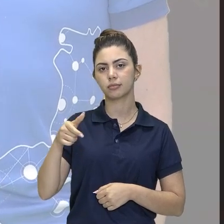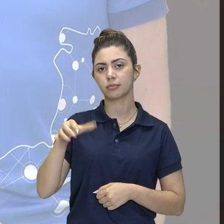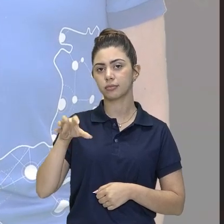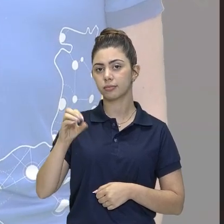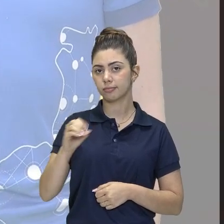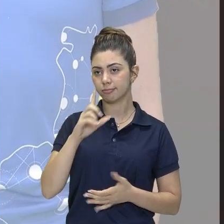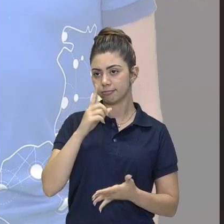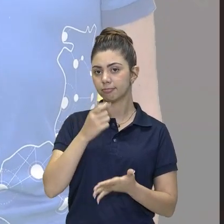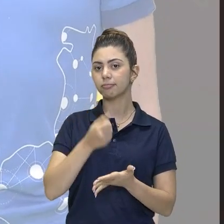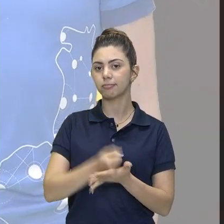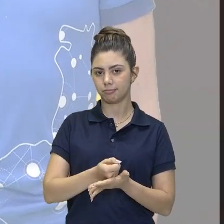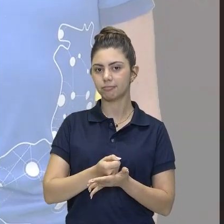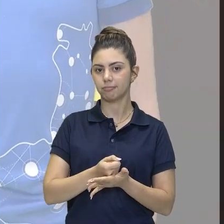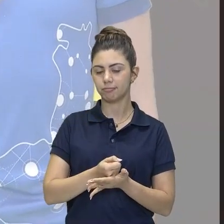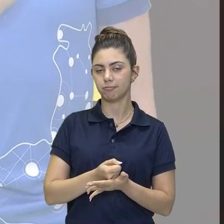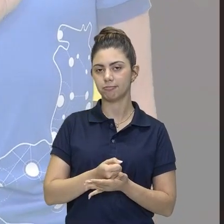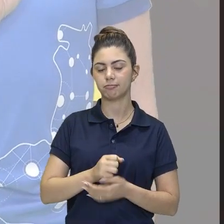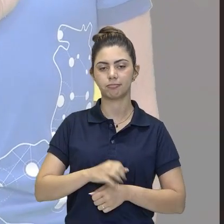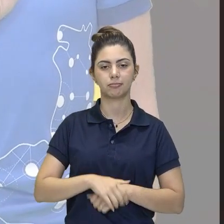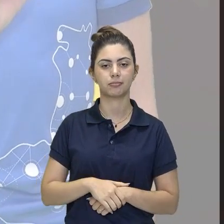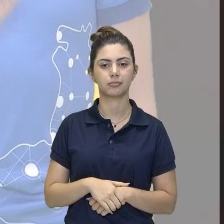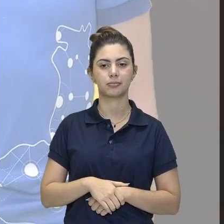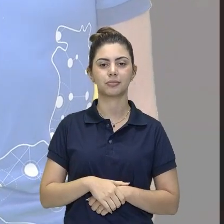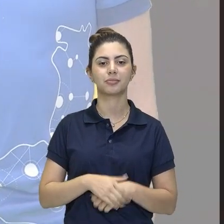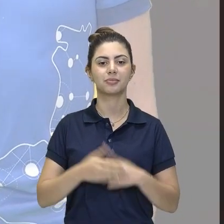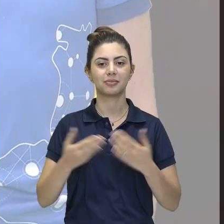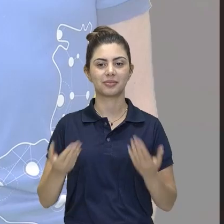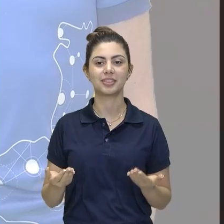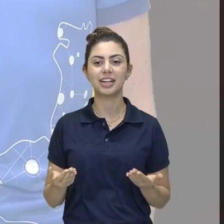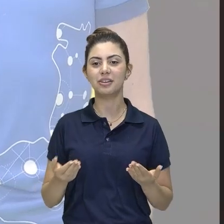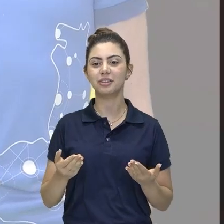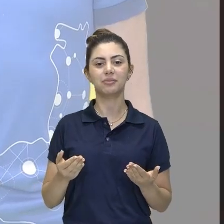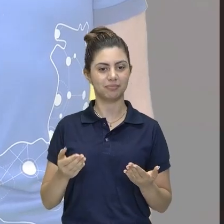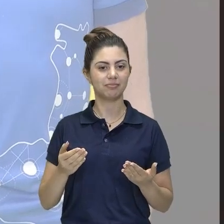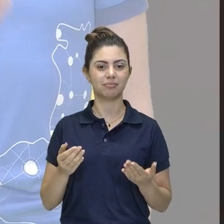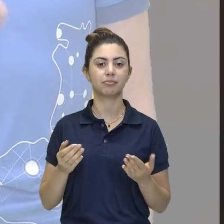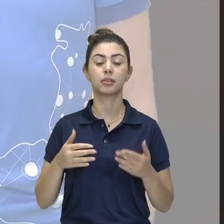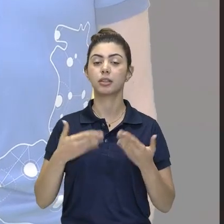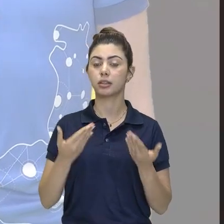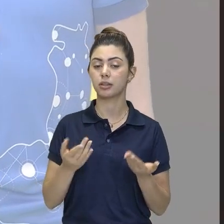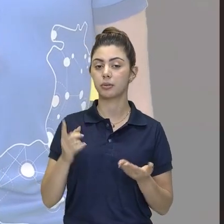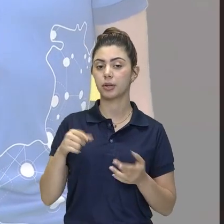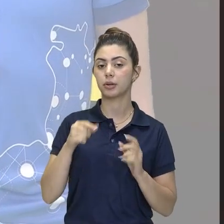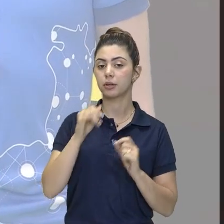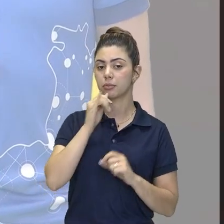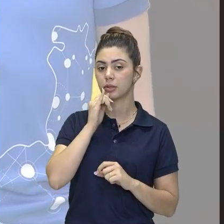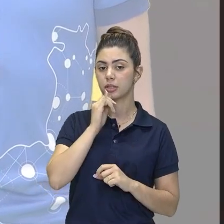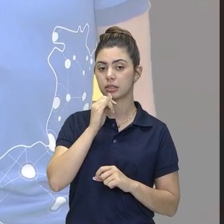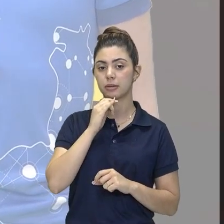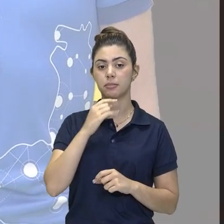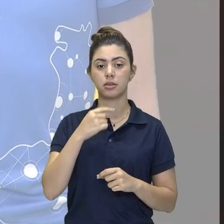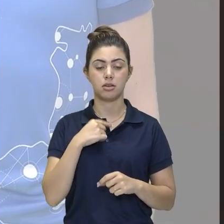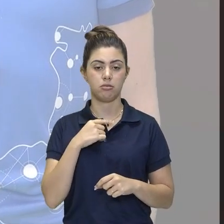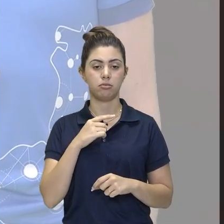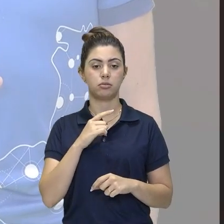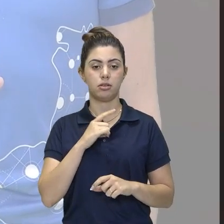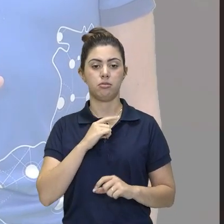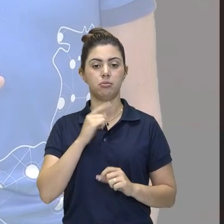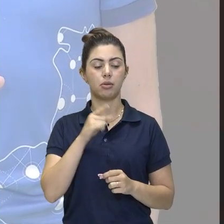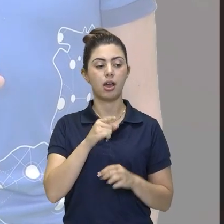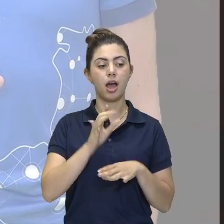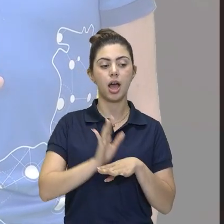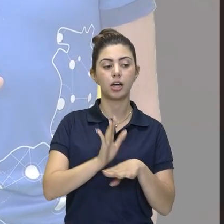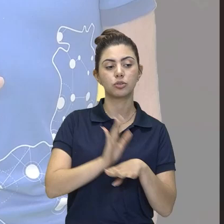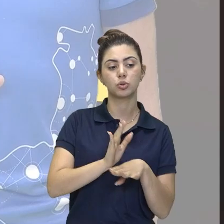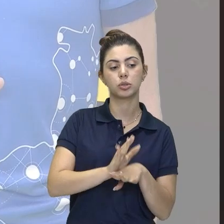nível trata-se da situação em que o indivíduo contribui direta ou indiretamente para uma